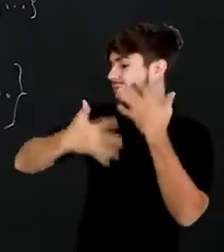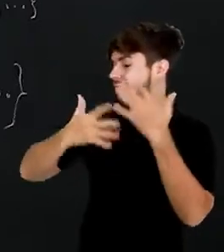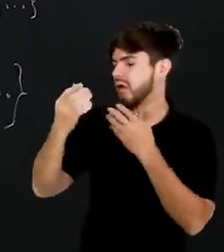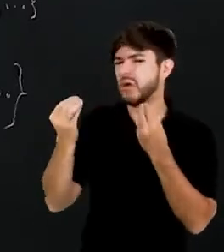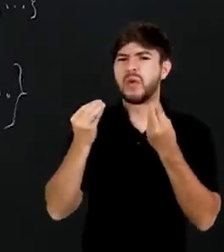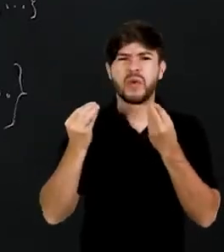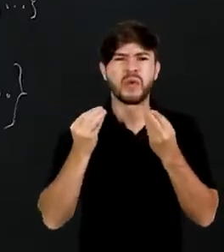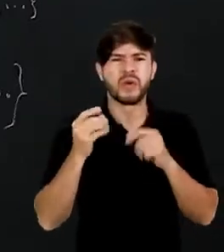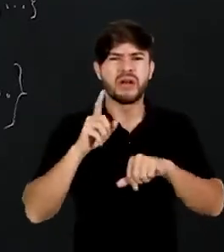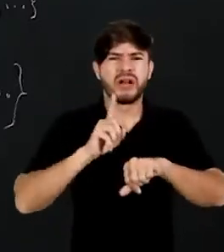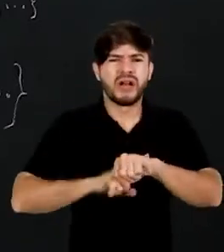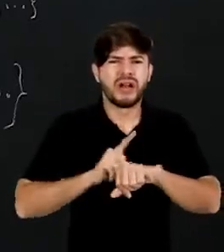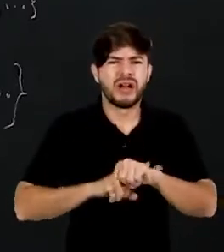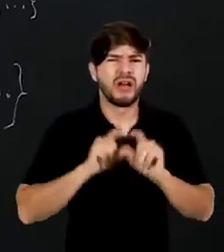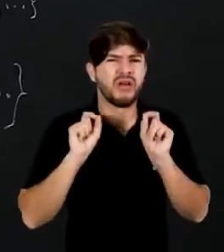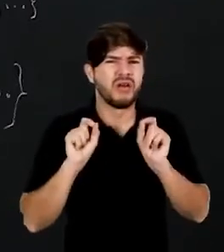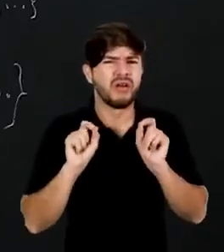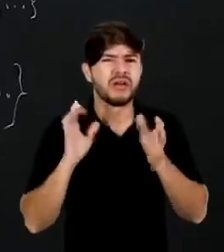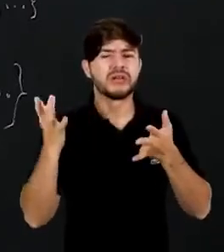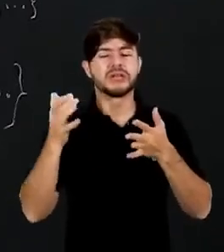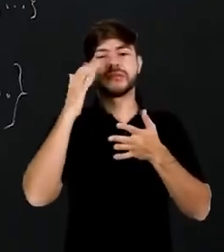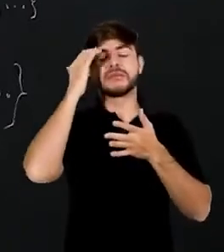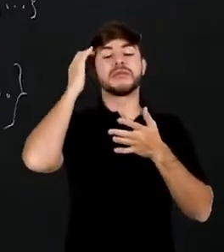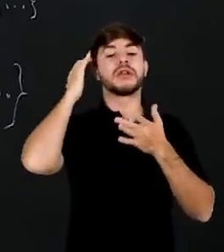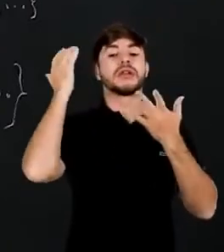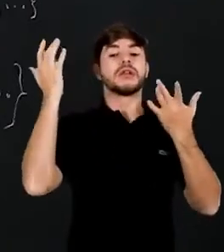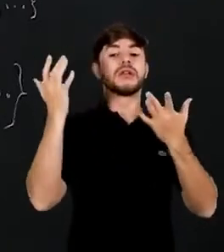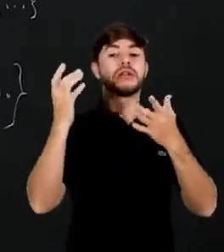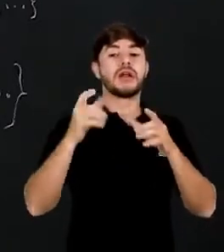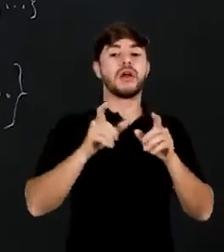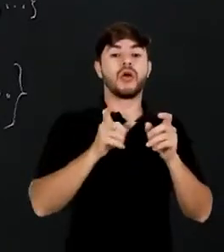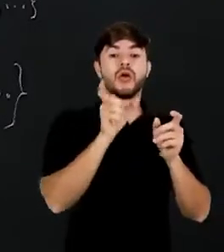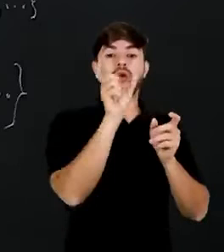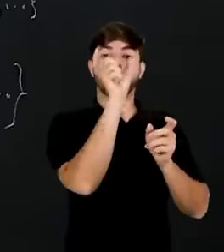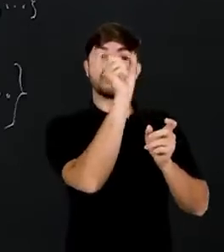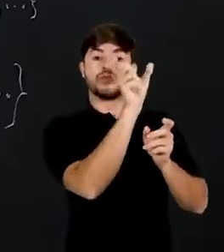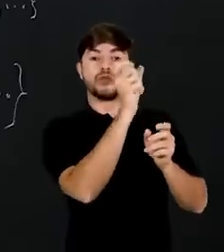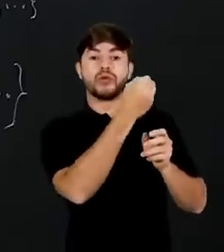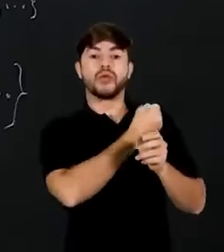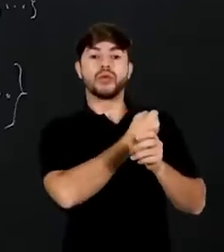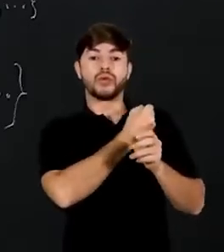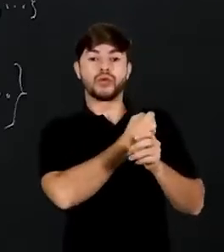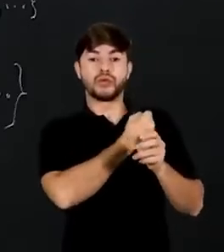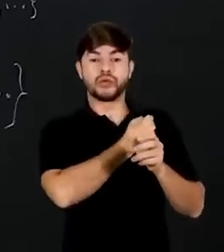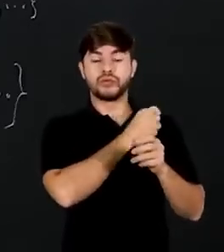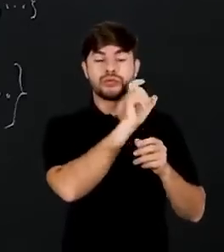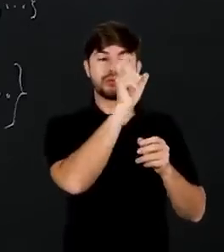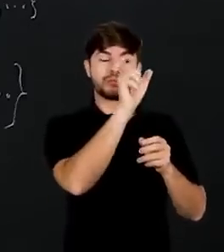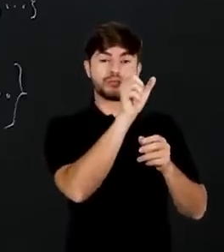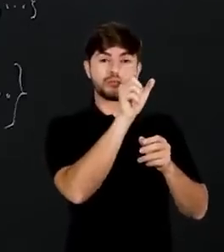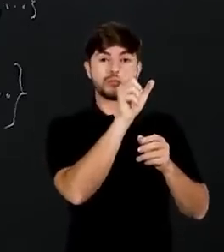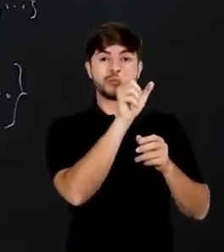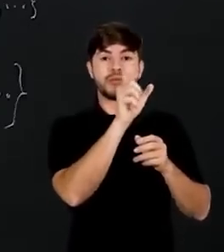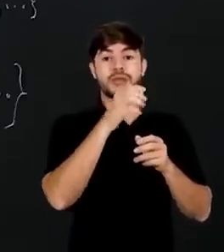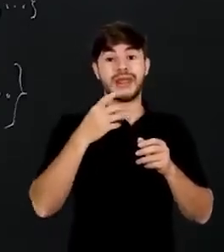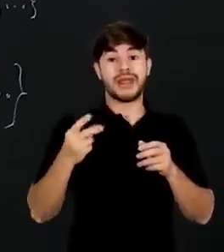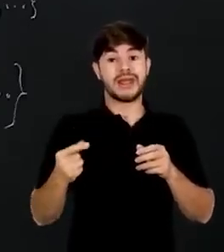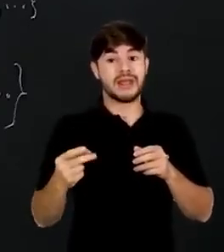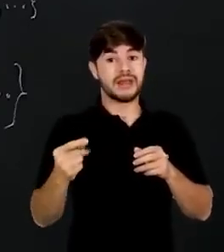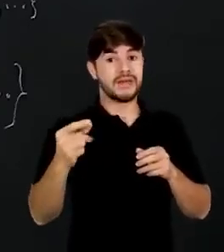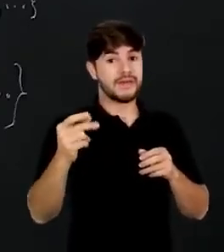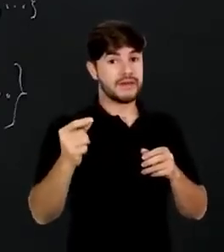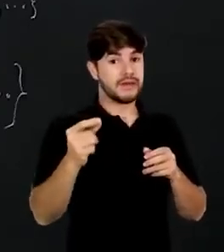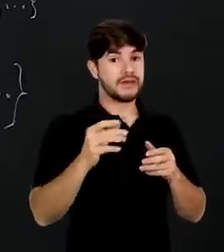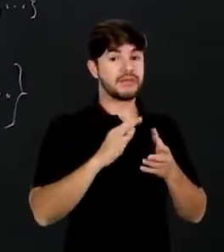é período? Período é quando a parte decimal de um número, a parte decimal de um número infinito,